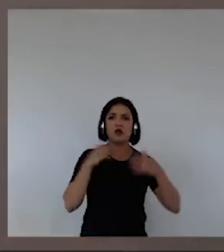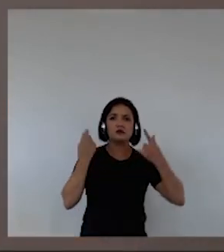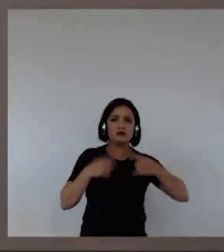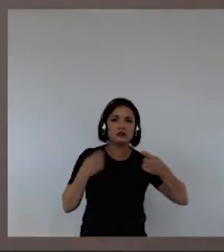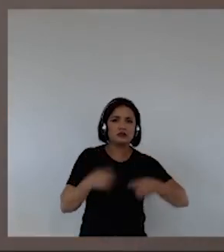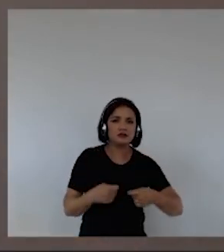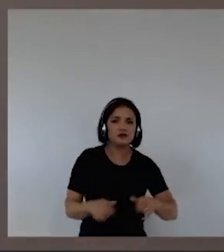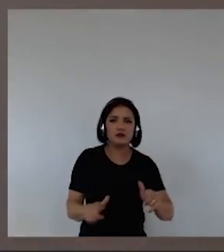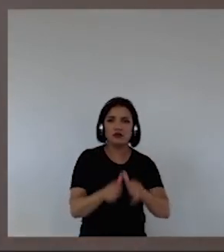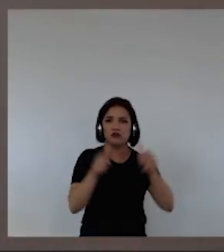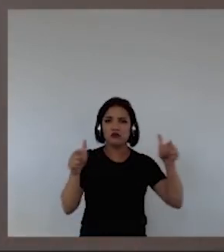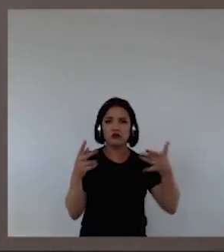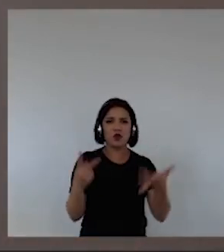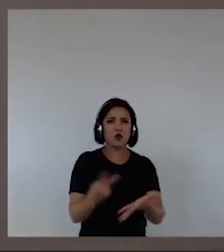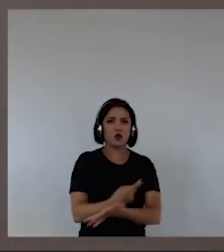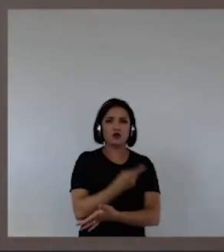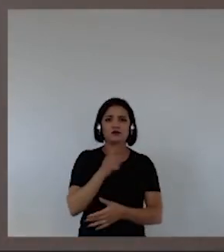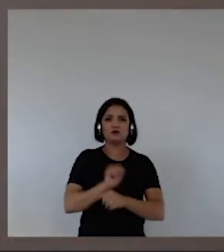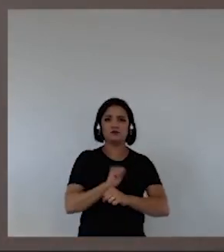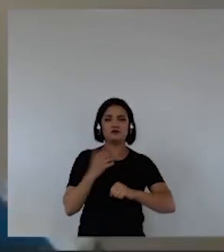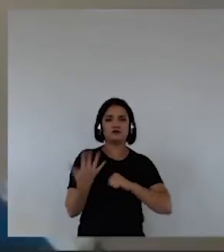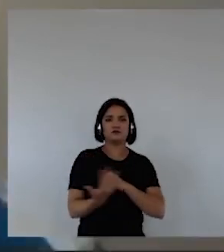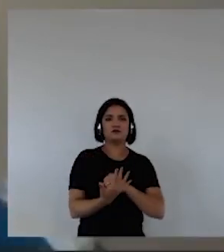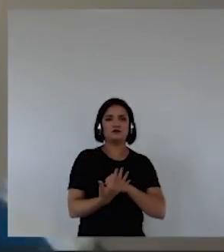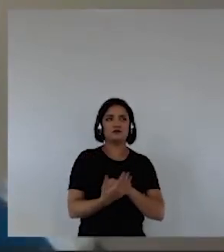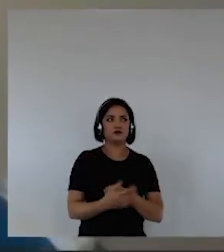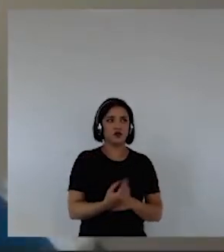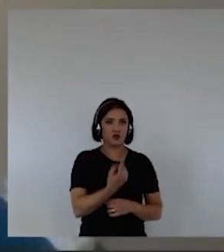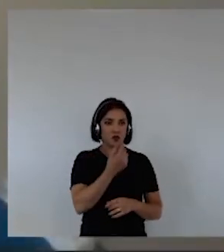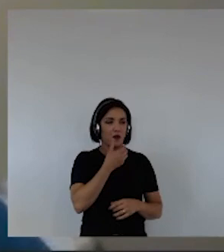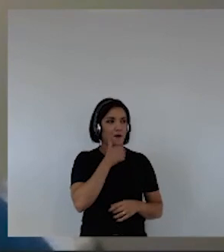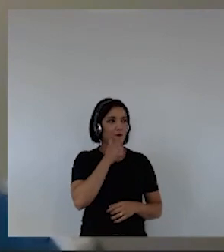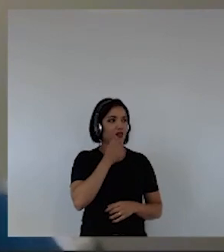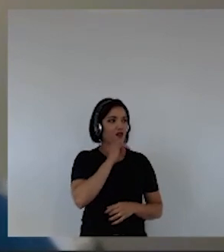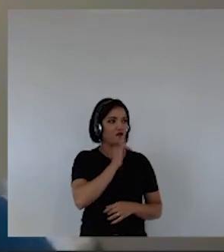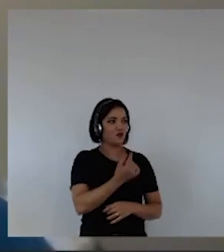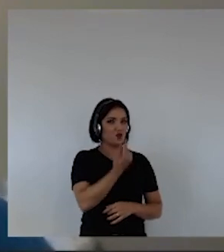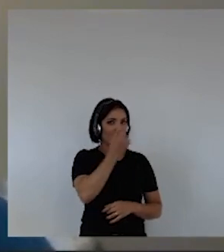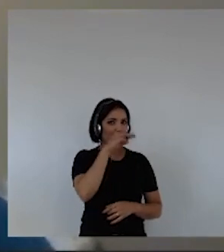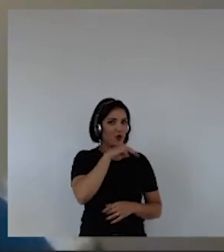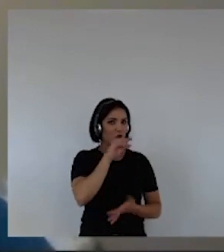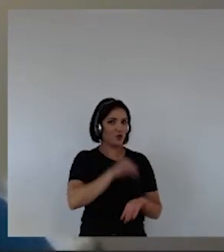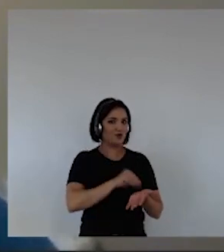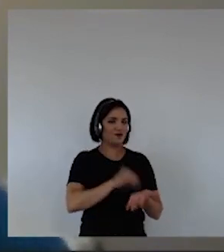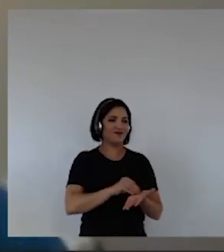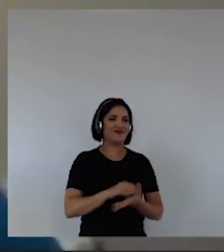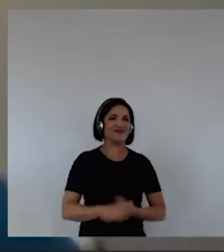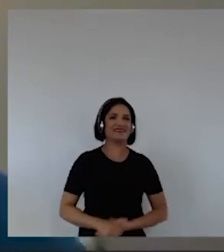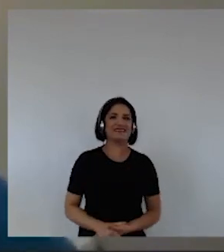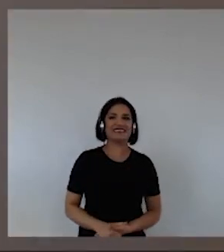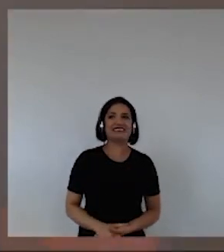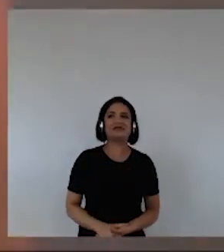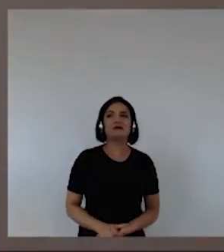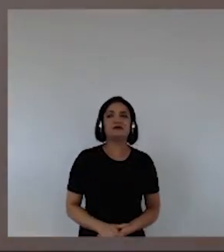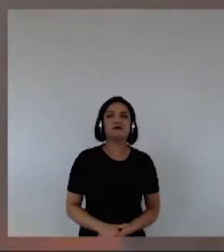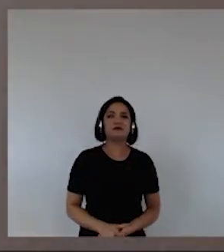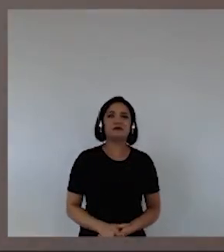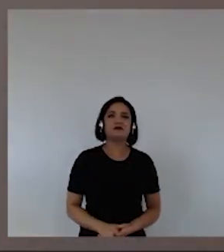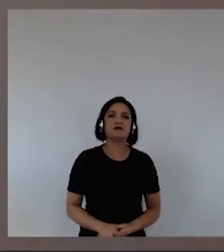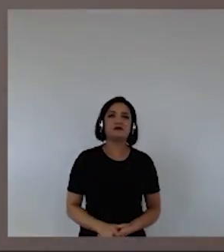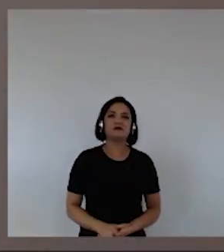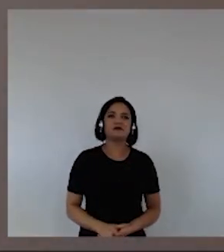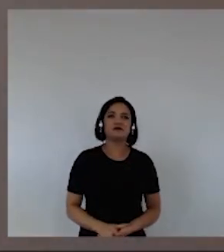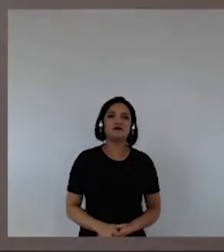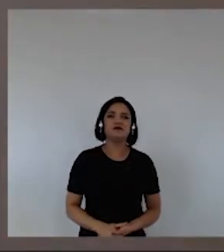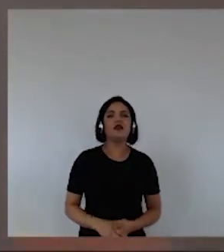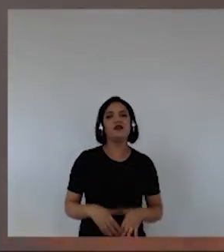já decorrente dessa pandemia. Um minuto. Como? Desculpe? Um minuto. Vamos lá. Então, mesmo